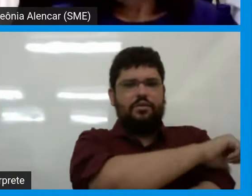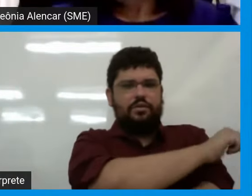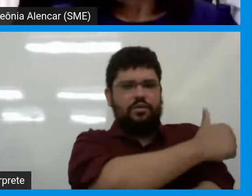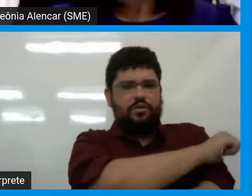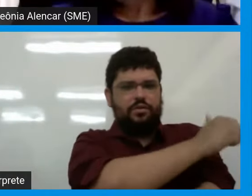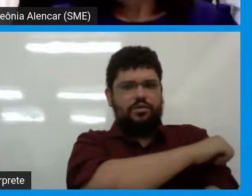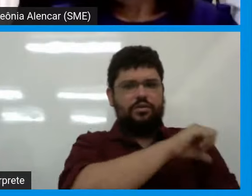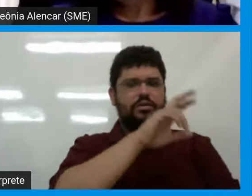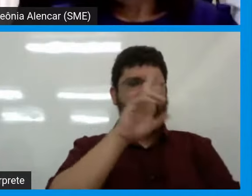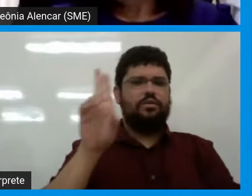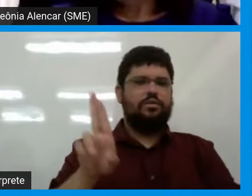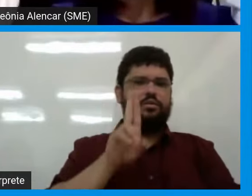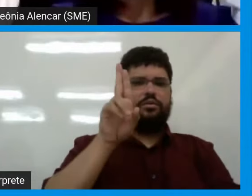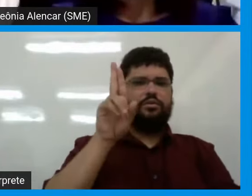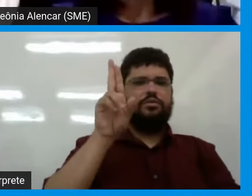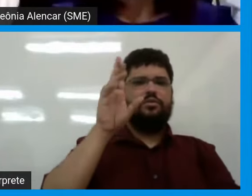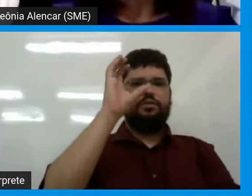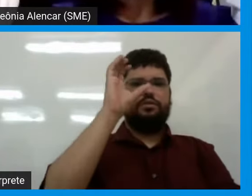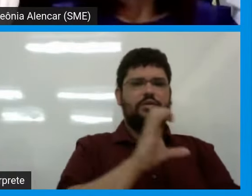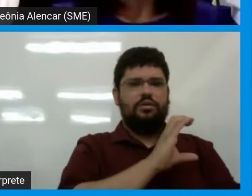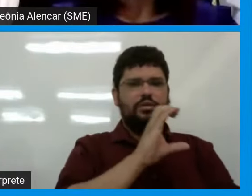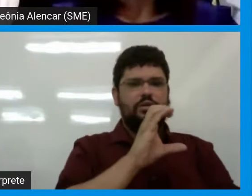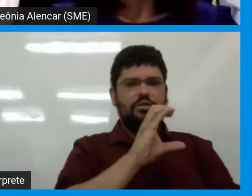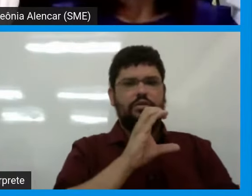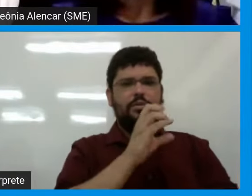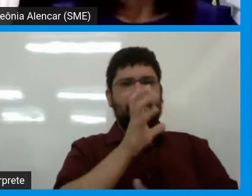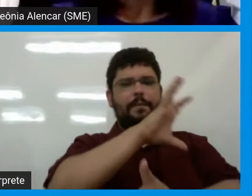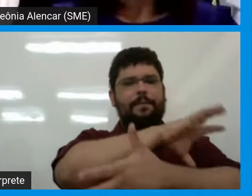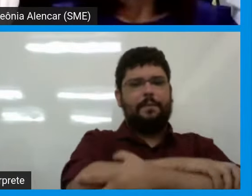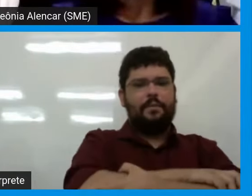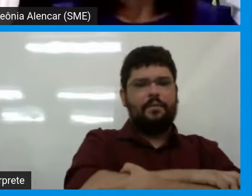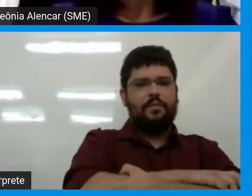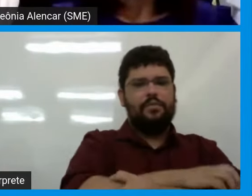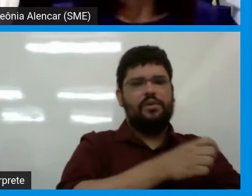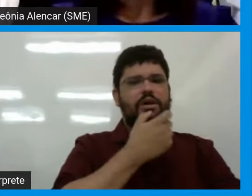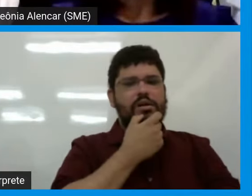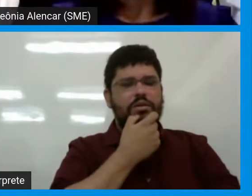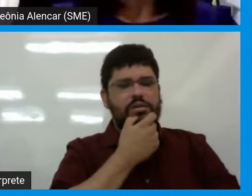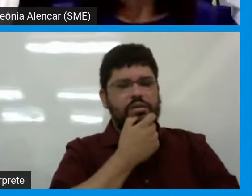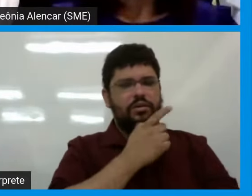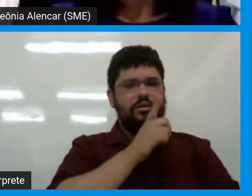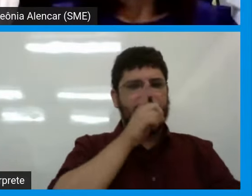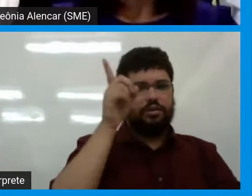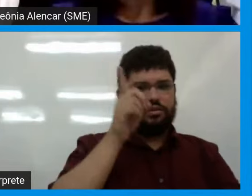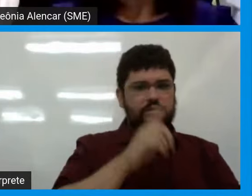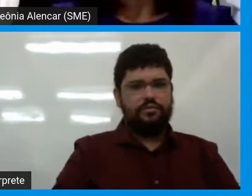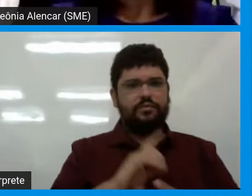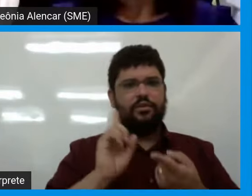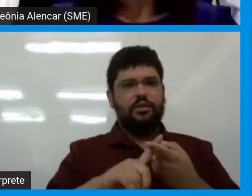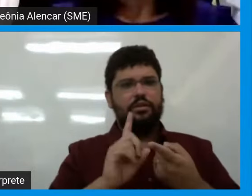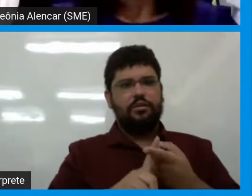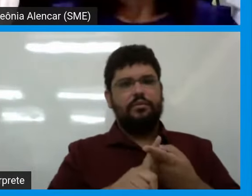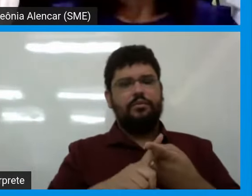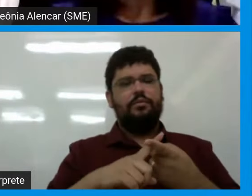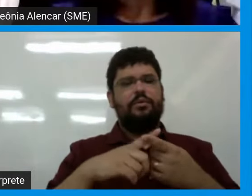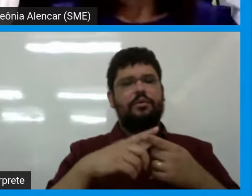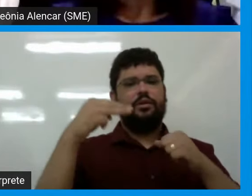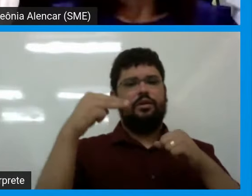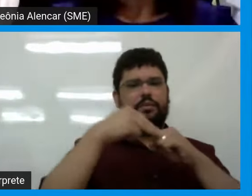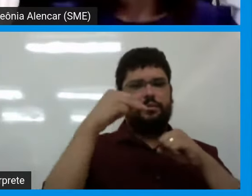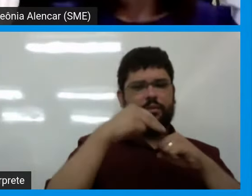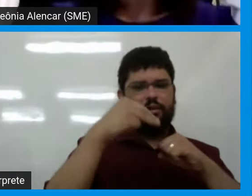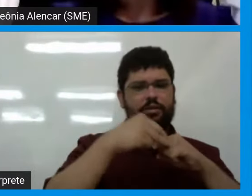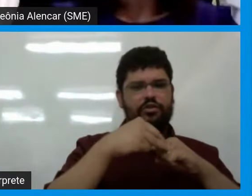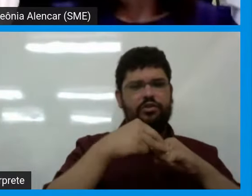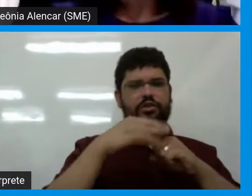com a Universidade de Lancaster, na Inglaterra. Graduação e mestrado em ciências da computação pela